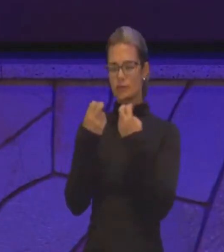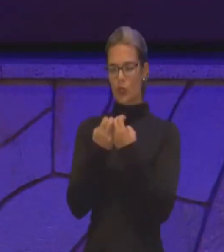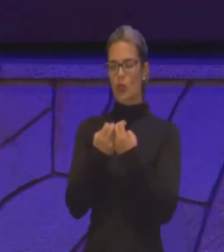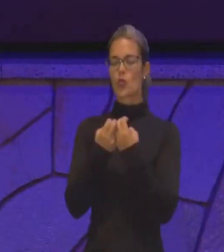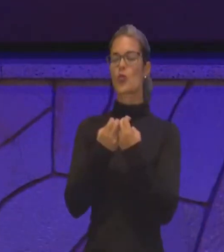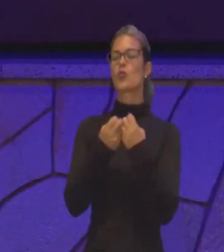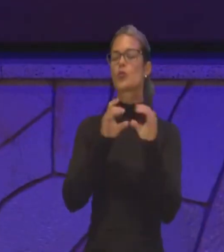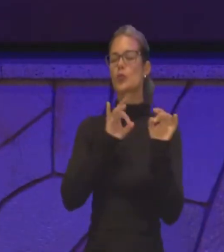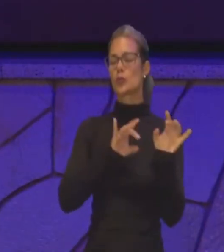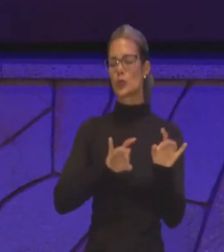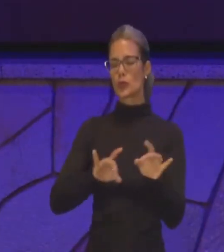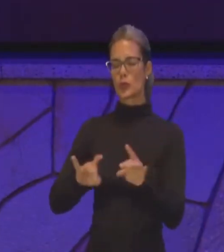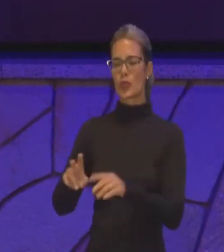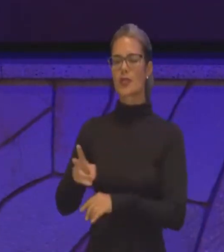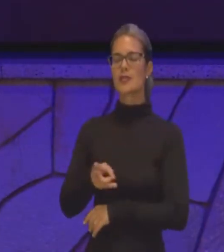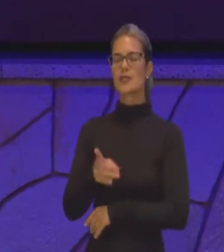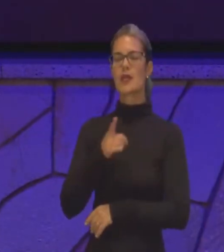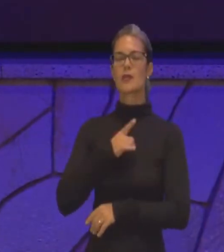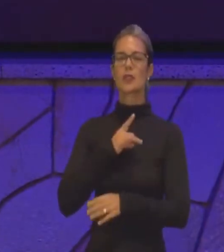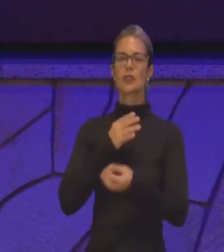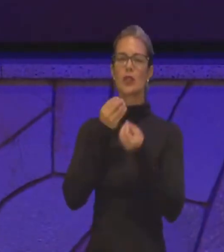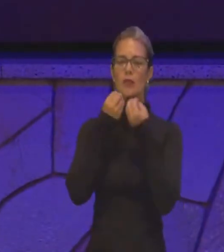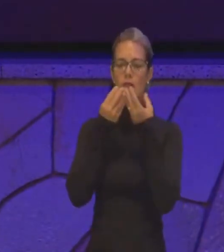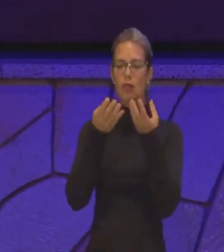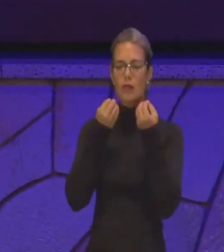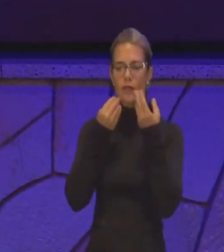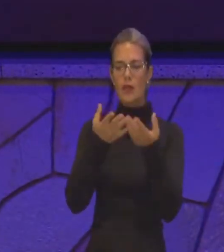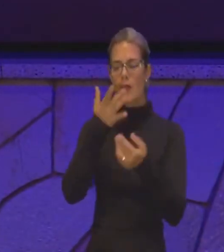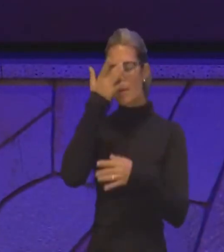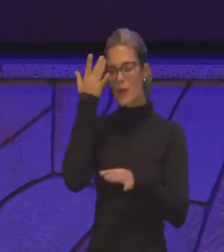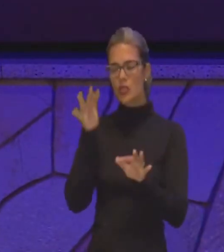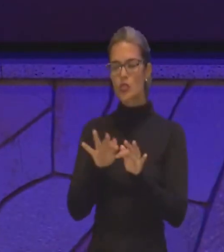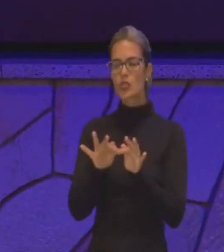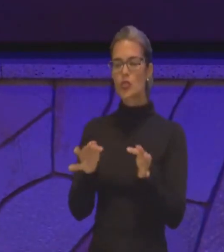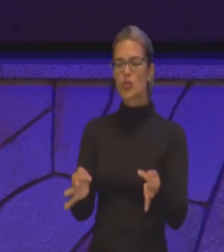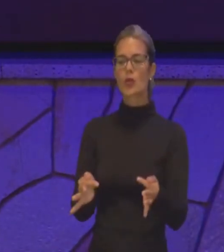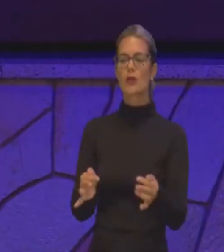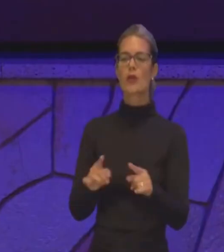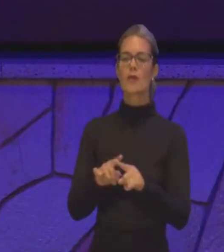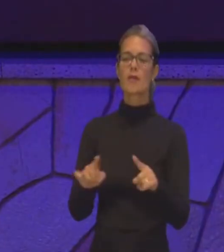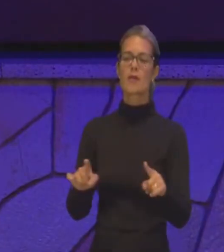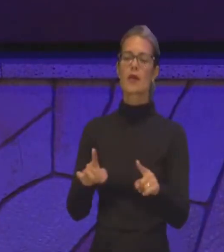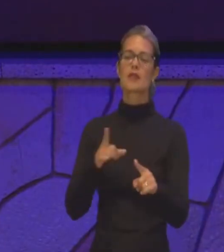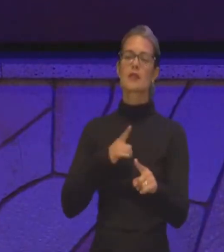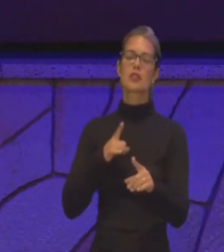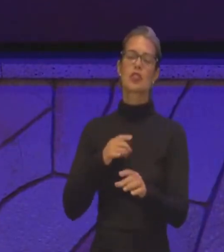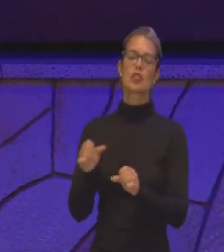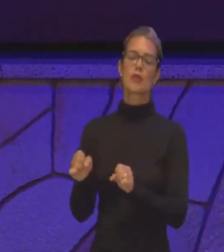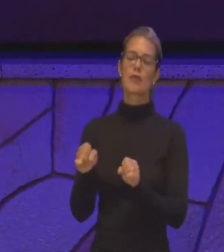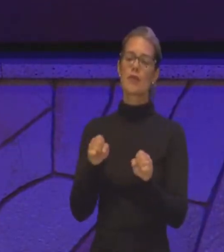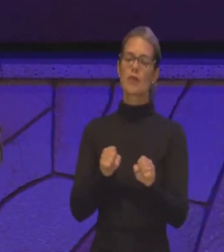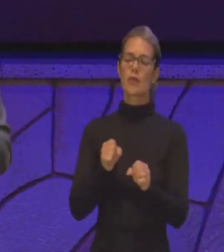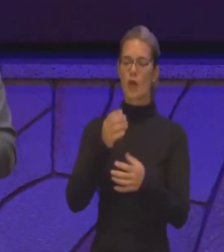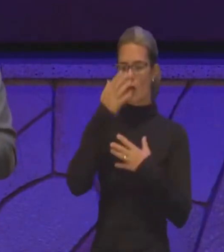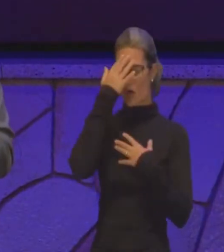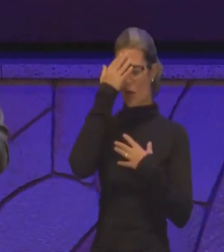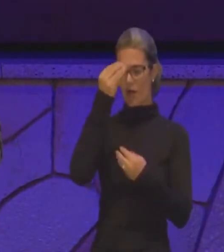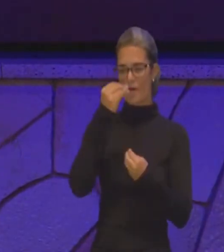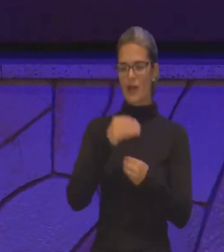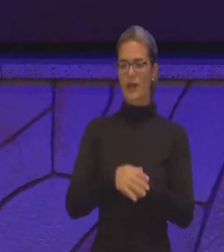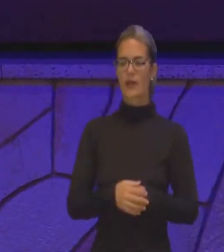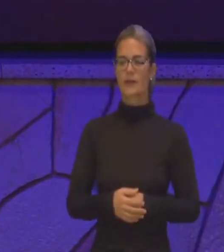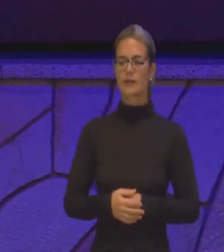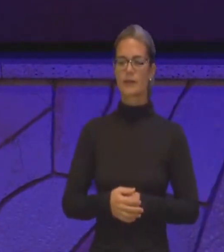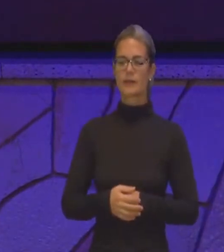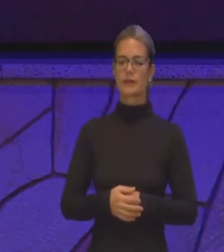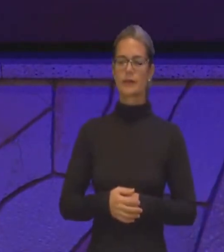o Evangelho, a anunciar a palavra, pessoas simples, mas de poderosa fé.